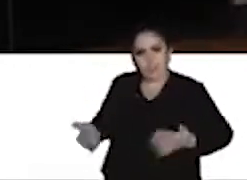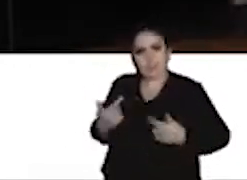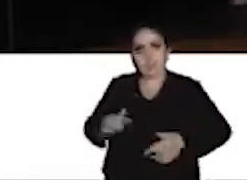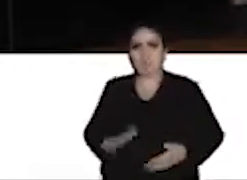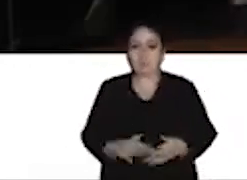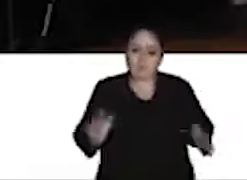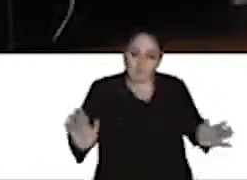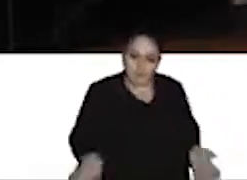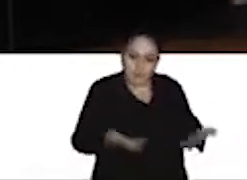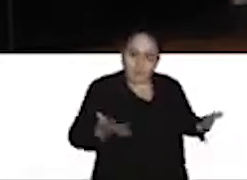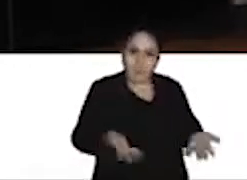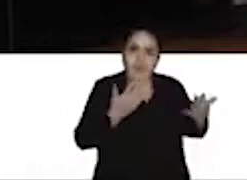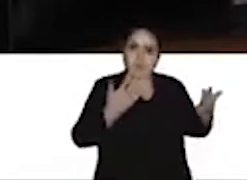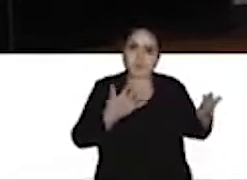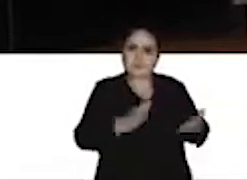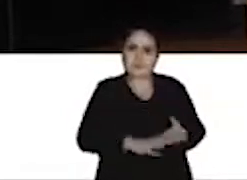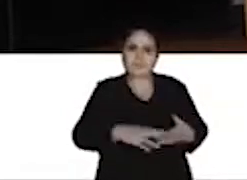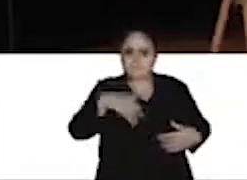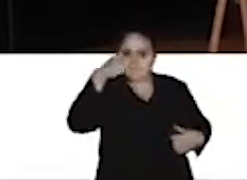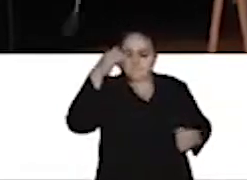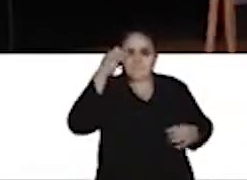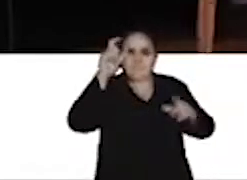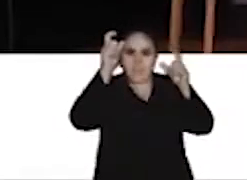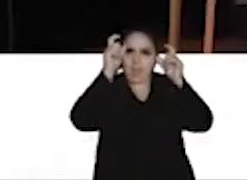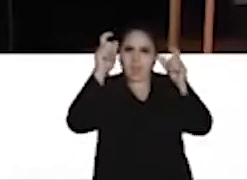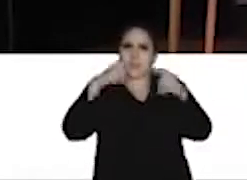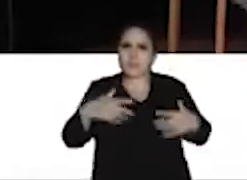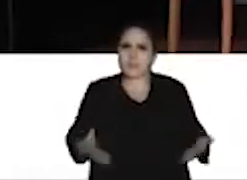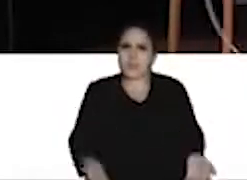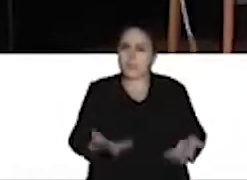aí, mosquito dos infernos! Era! Uxi!